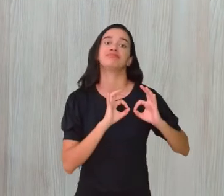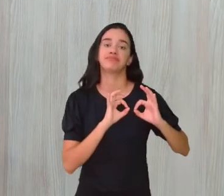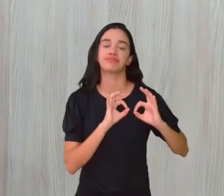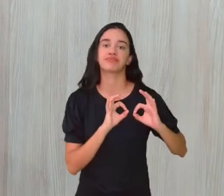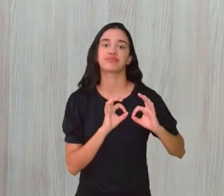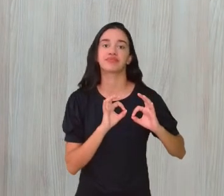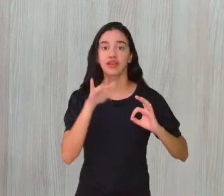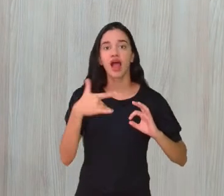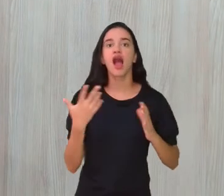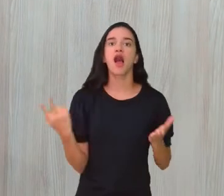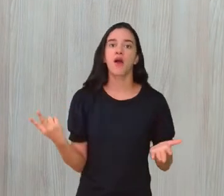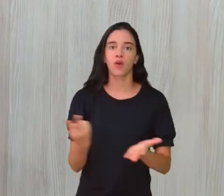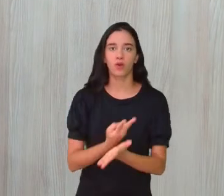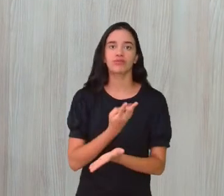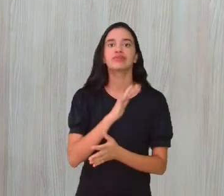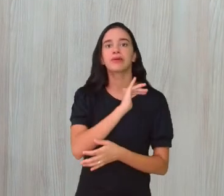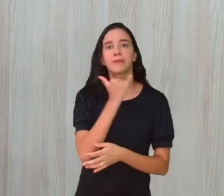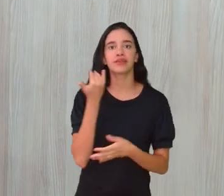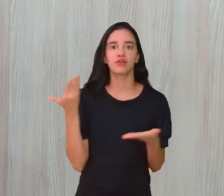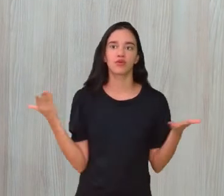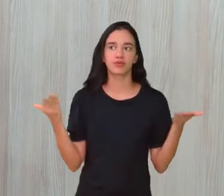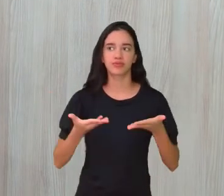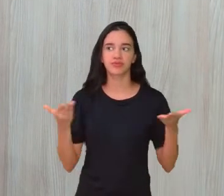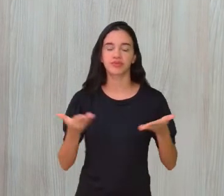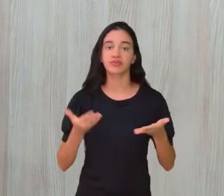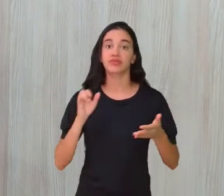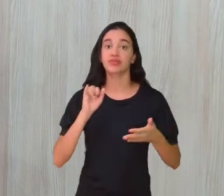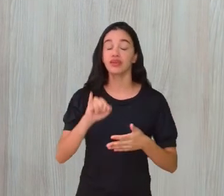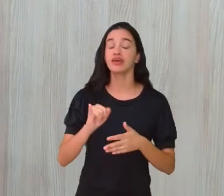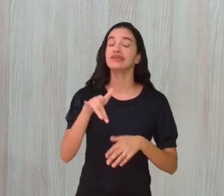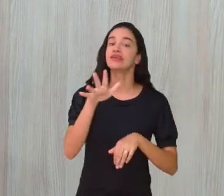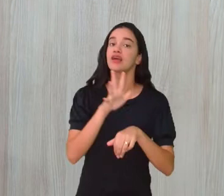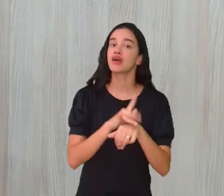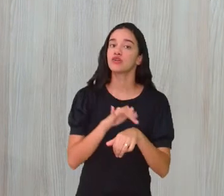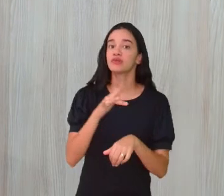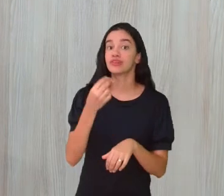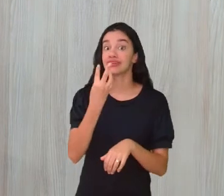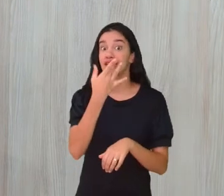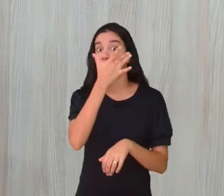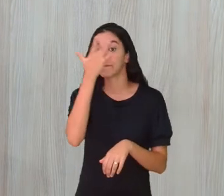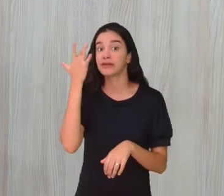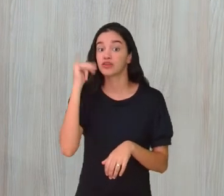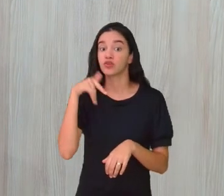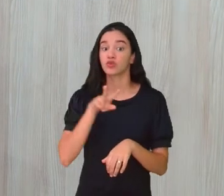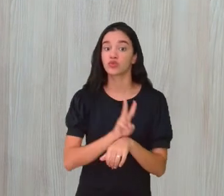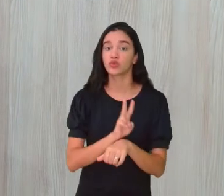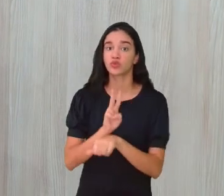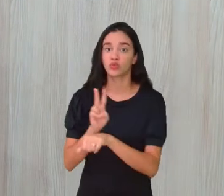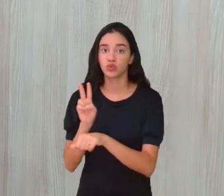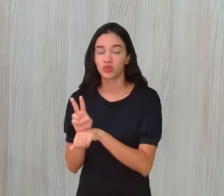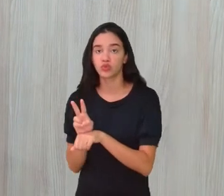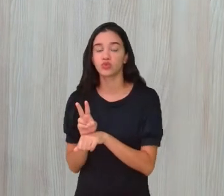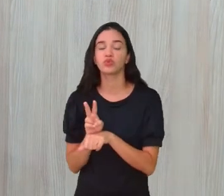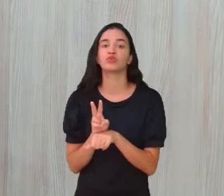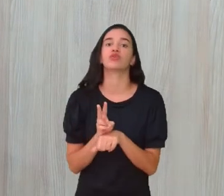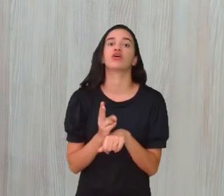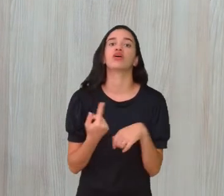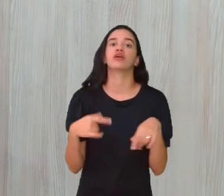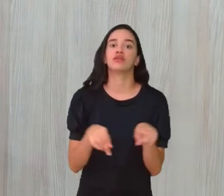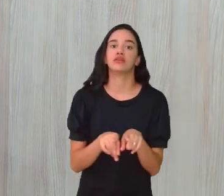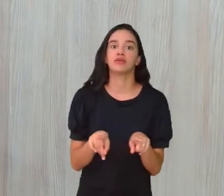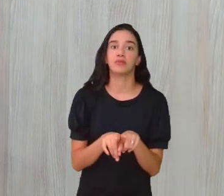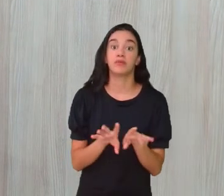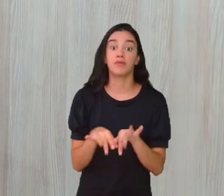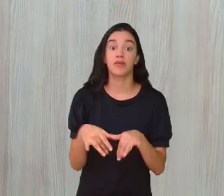mais acontece, o que mais mata hoje, Se a doença é em 3 pessoas que se cuidam, que se tocam e que é